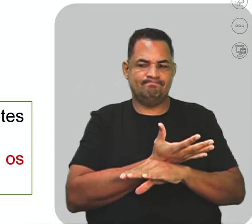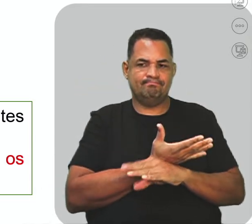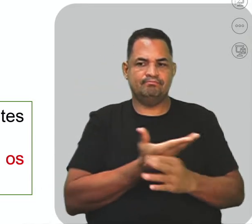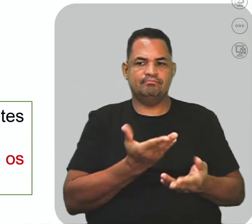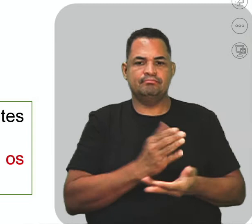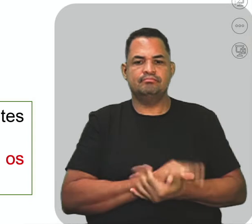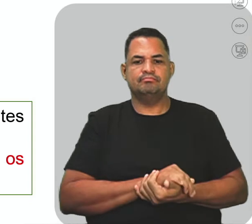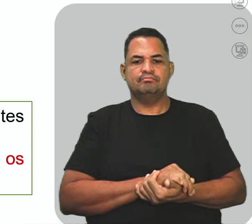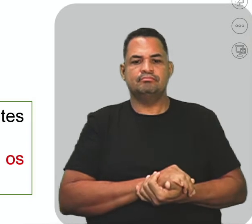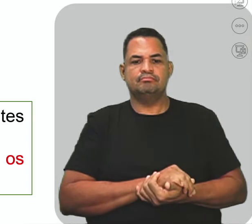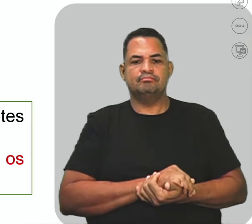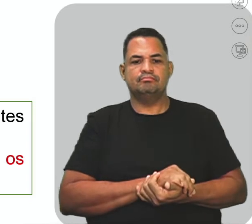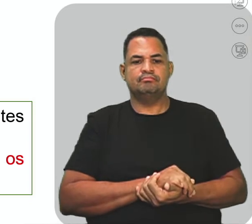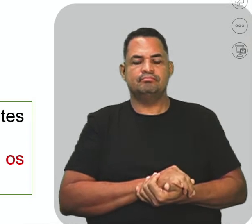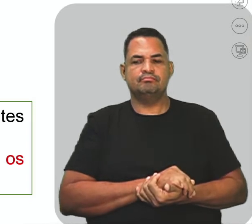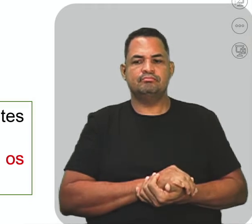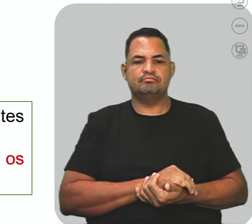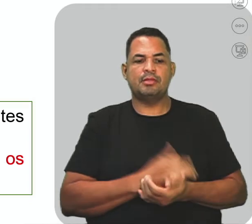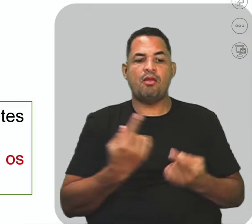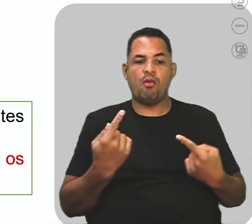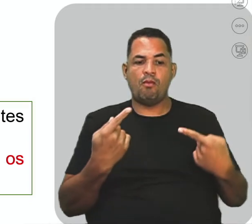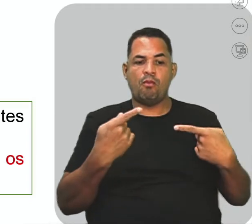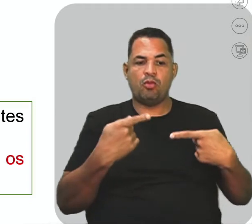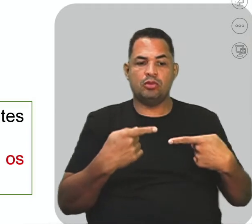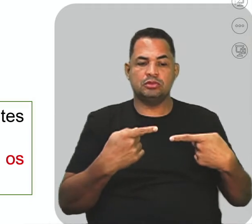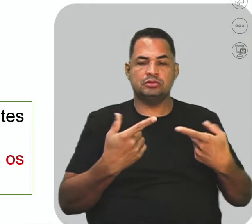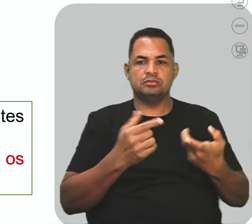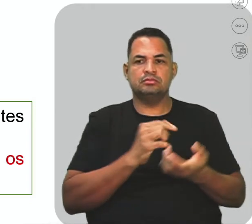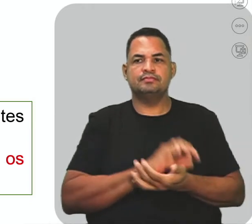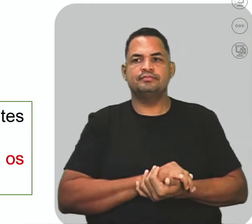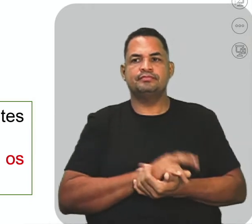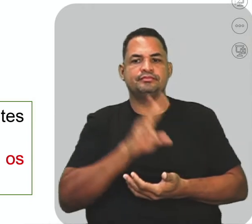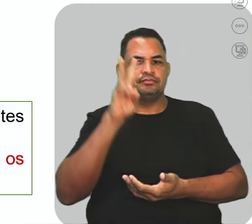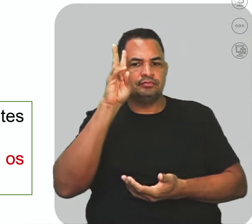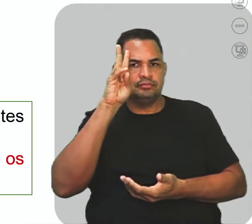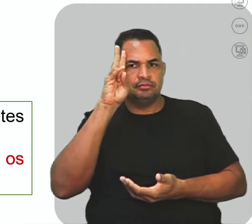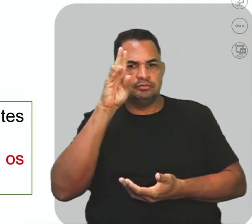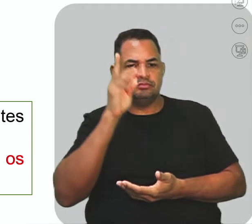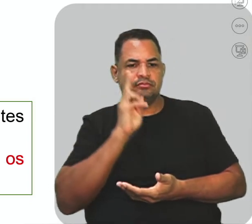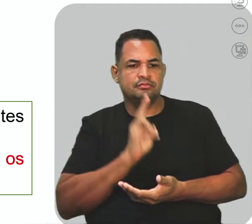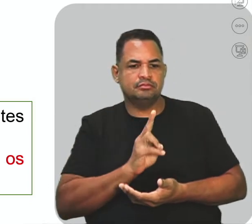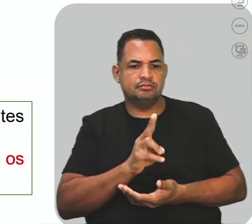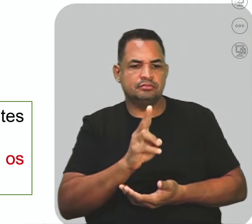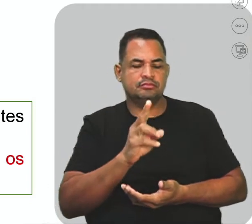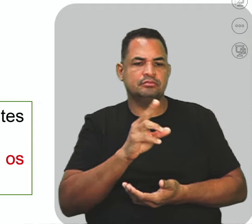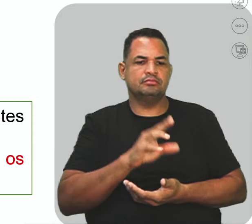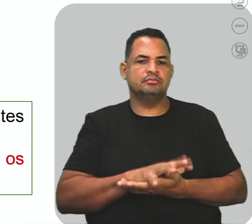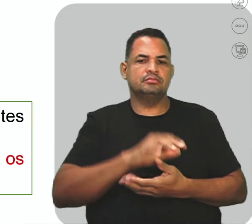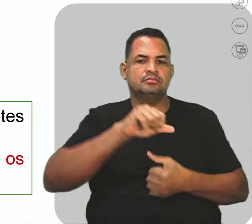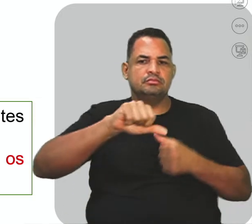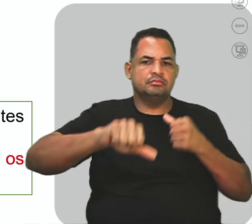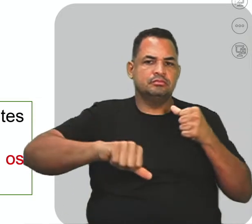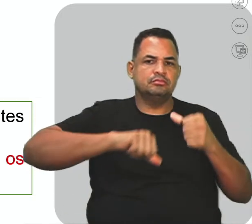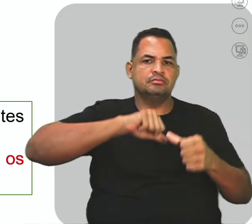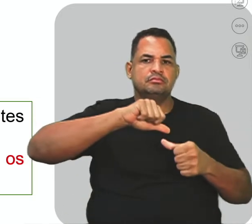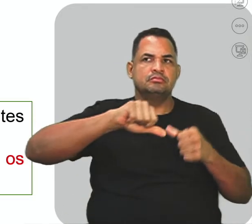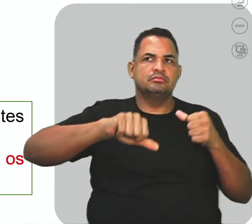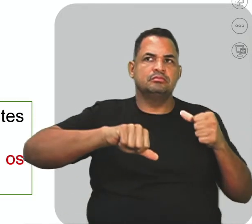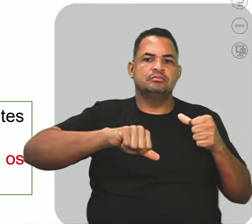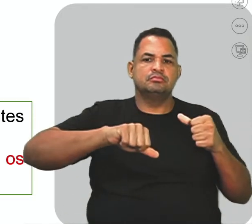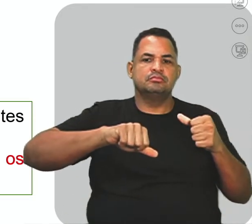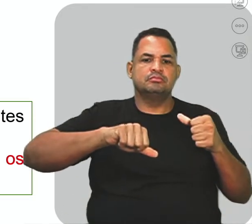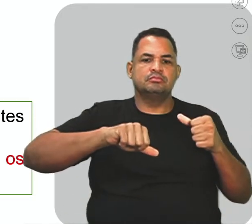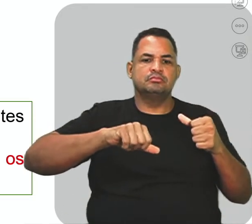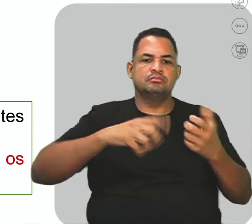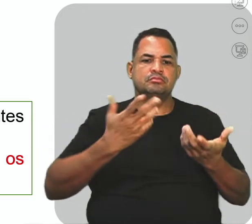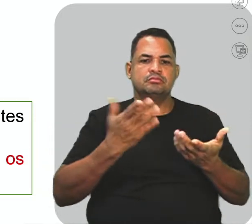aqui, né, a oposição, ou seja, lembrar sempre que se você for trocar as conjunções,